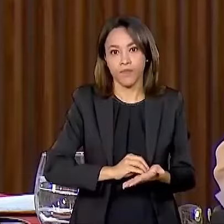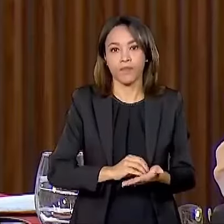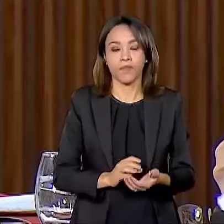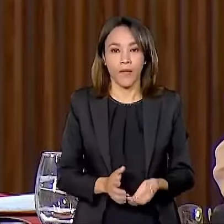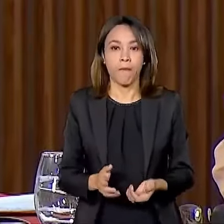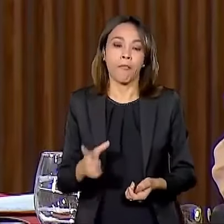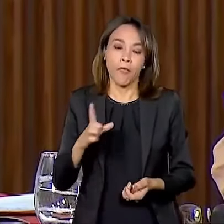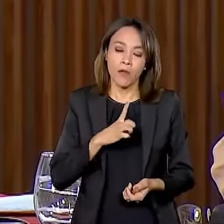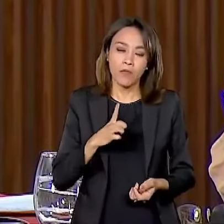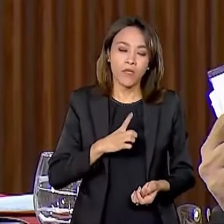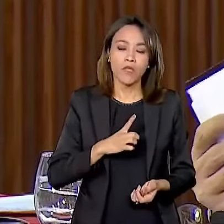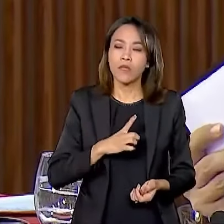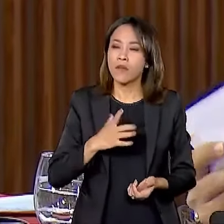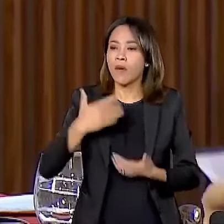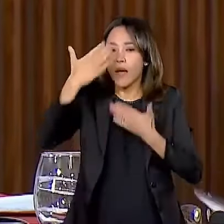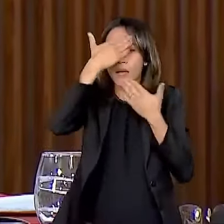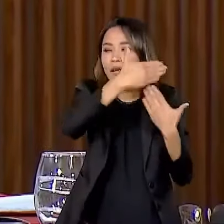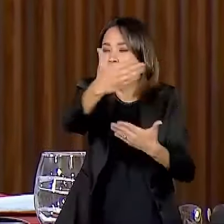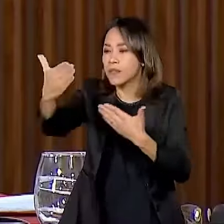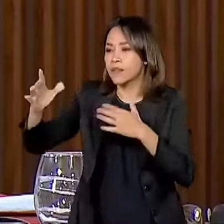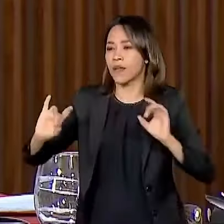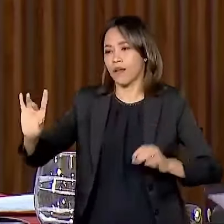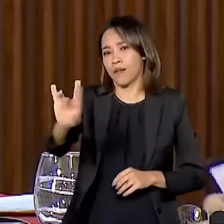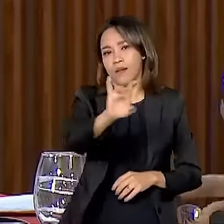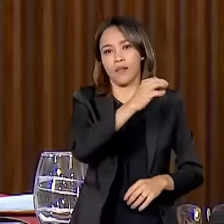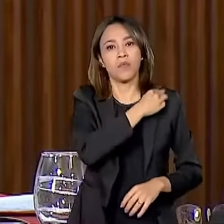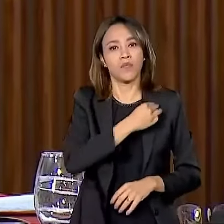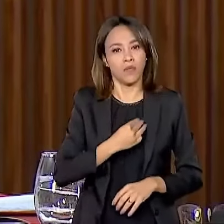ministros. Meu agradecimento a cada um dos ministros e ministras